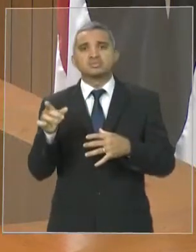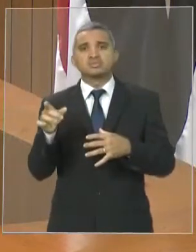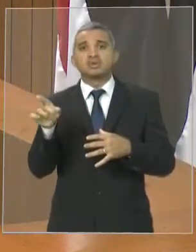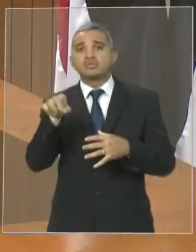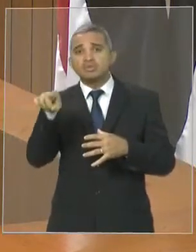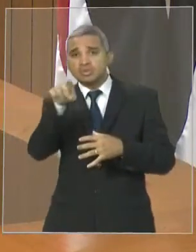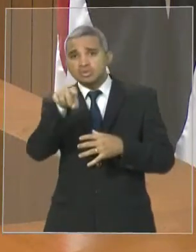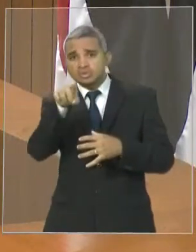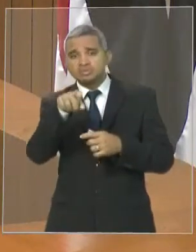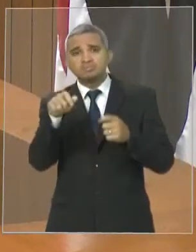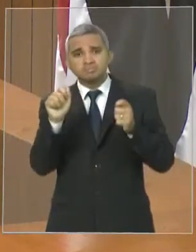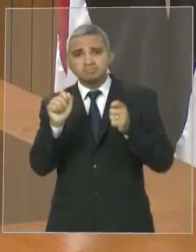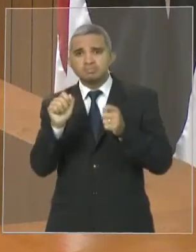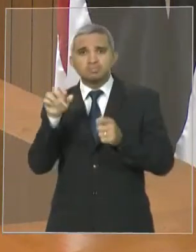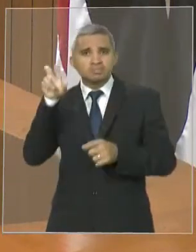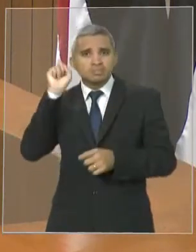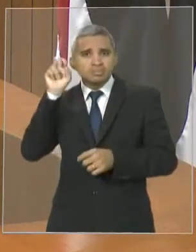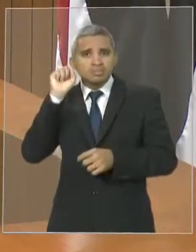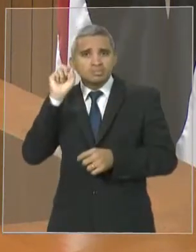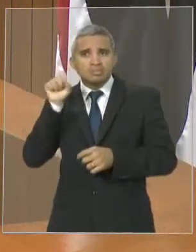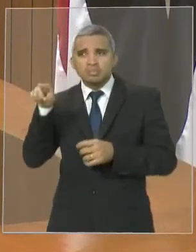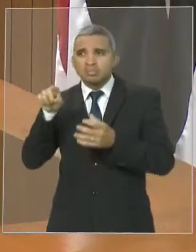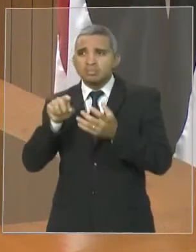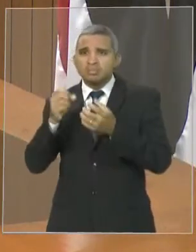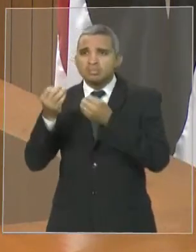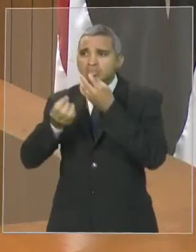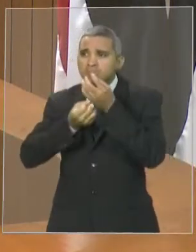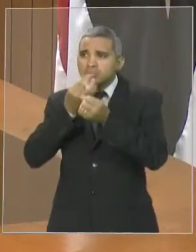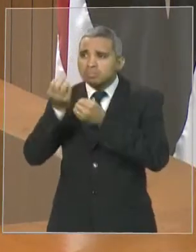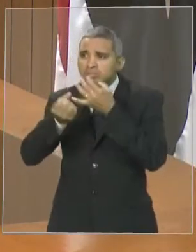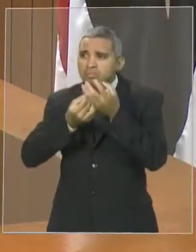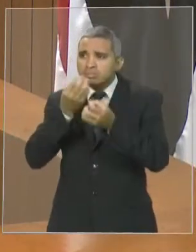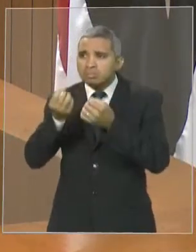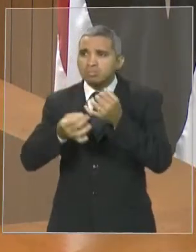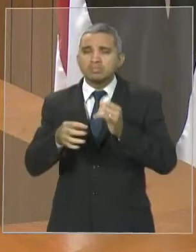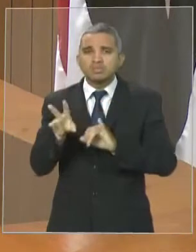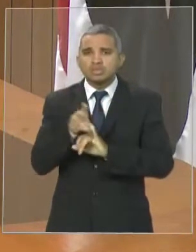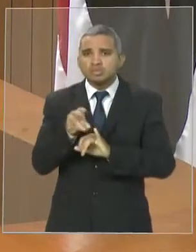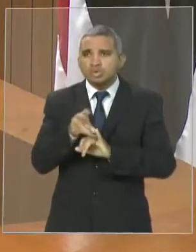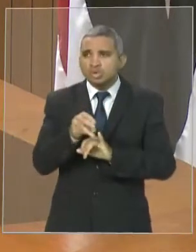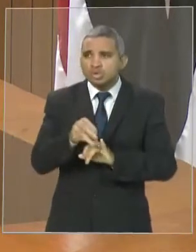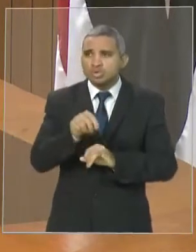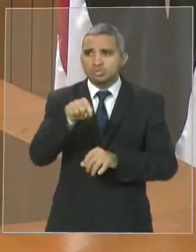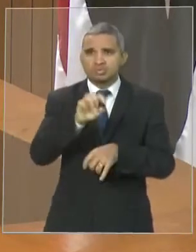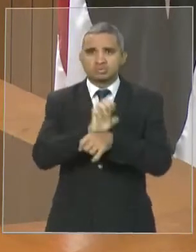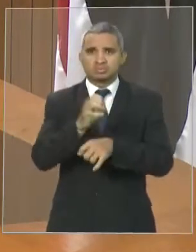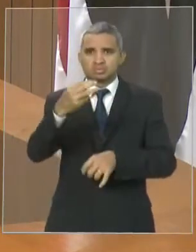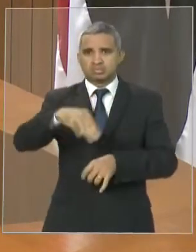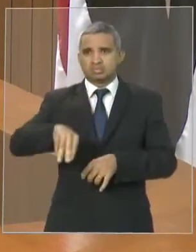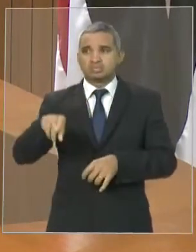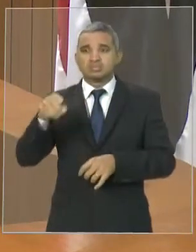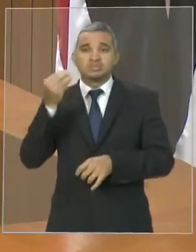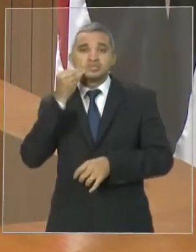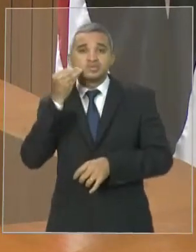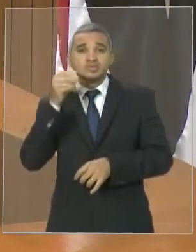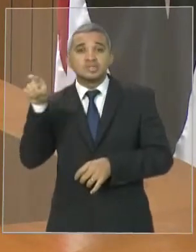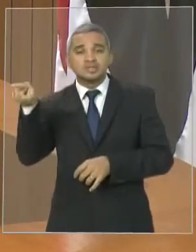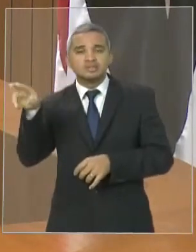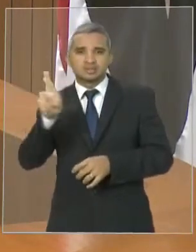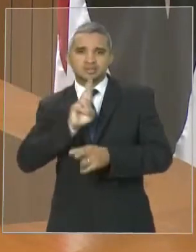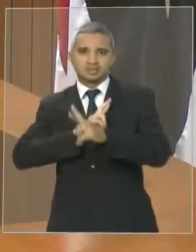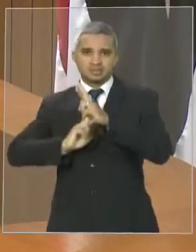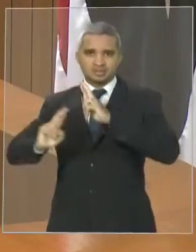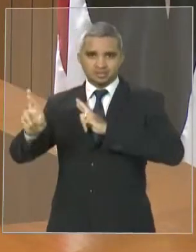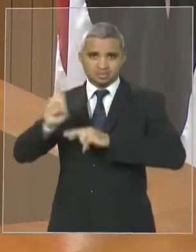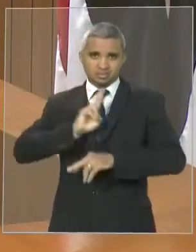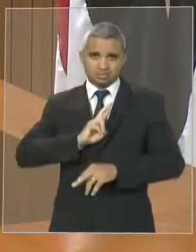em relação ao atual regime de cobrança de impostos estaduais. Portanto, senhores deputados e senhoras deputadas, essa